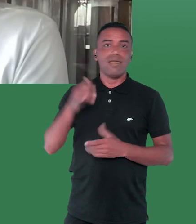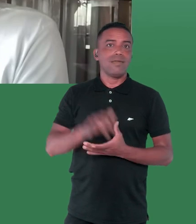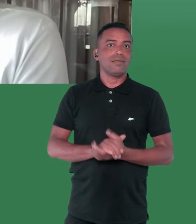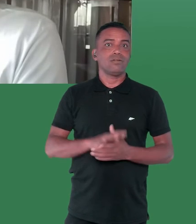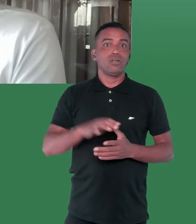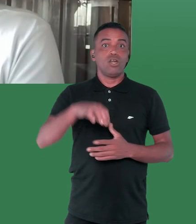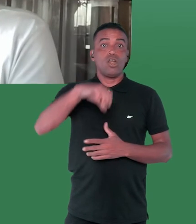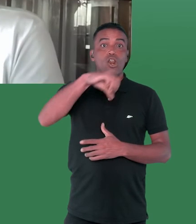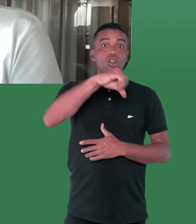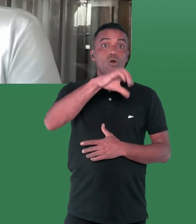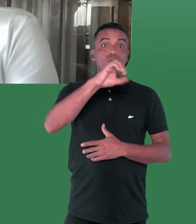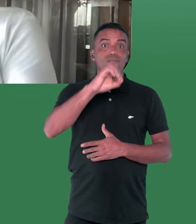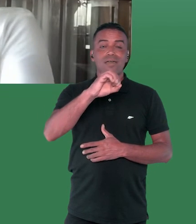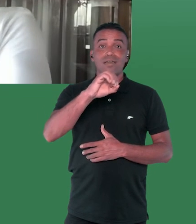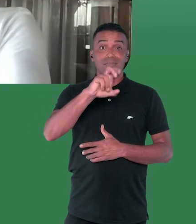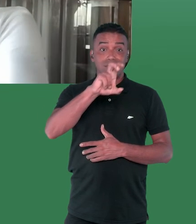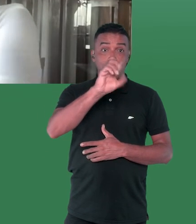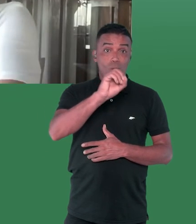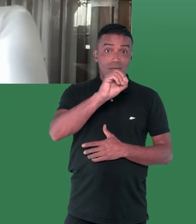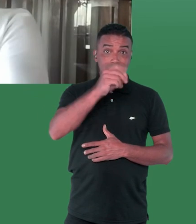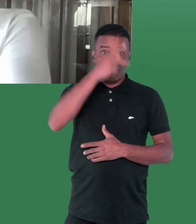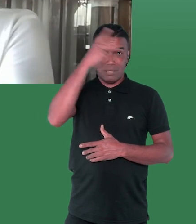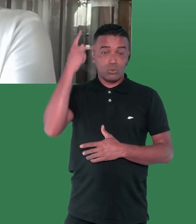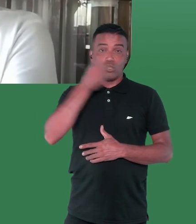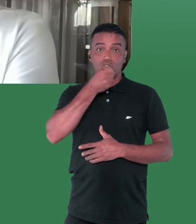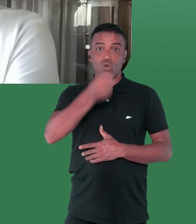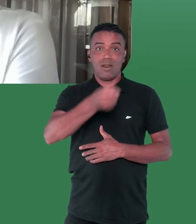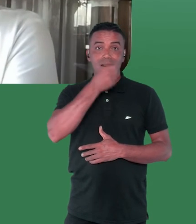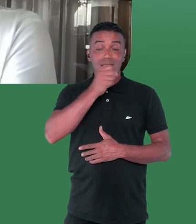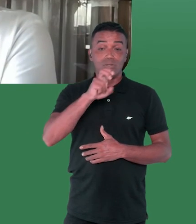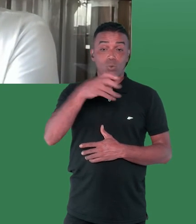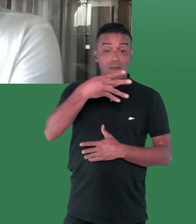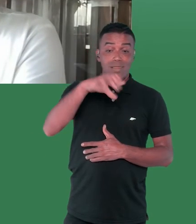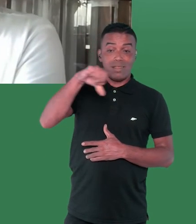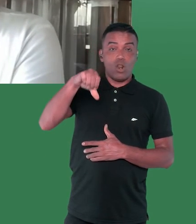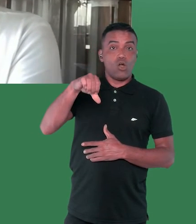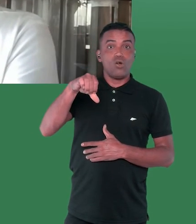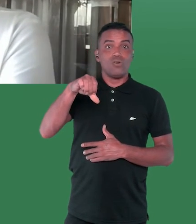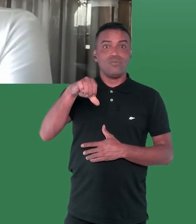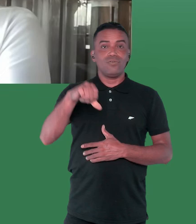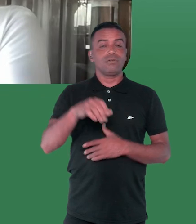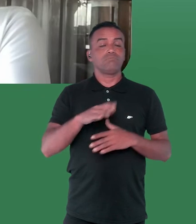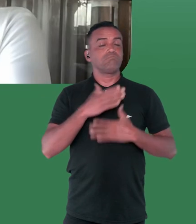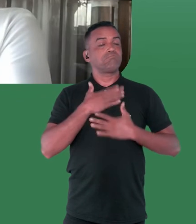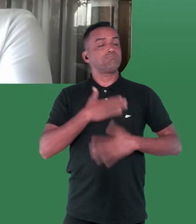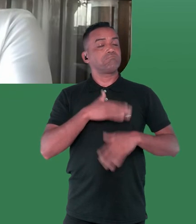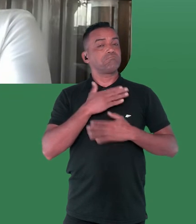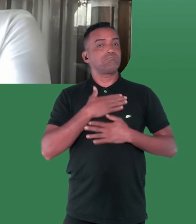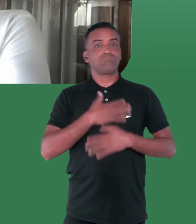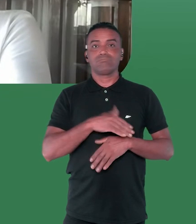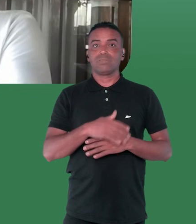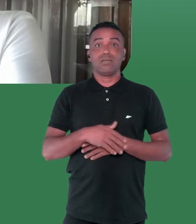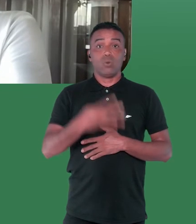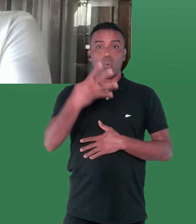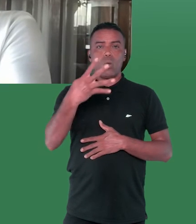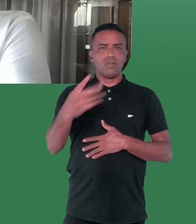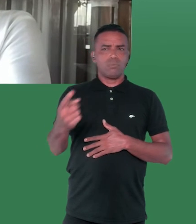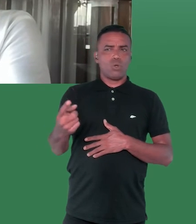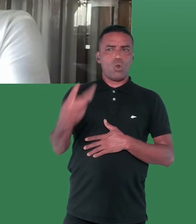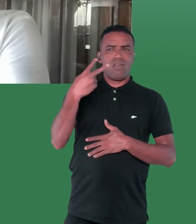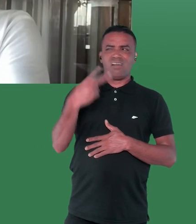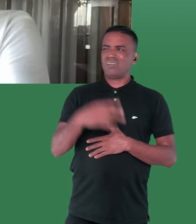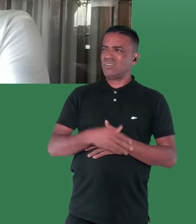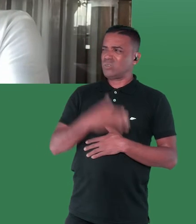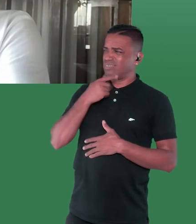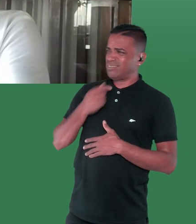cortina, eu olhei para o avião assim, 90 dos 50 jornalistas, 49 menos eu, né? Tinha 45, estava do mesmo jeito. E tinha 4 me